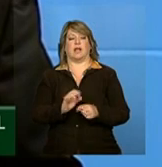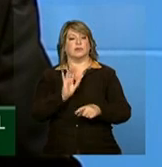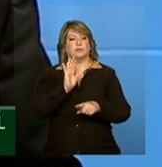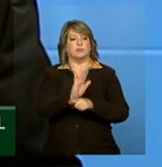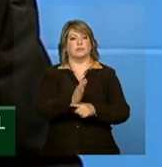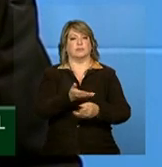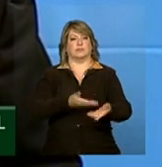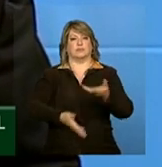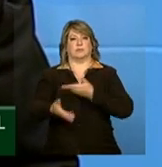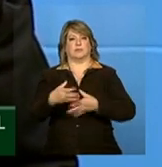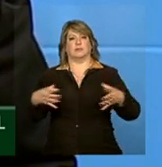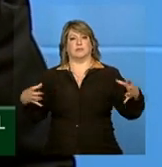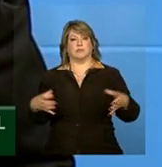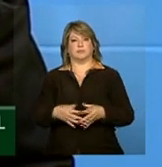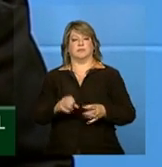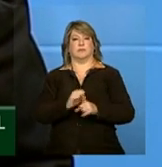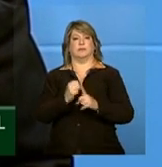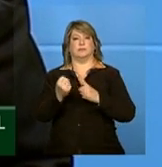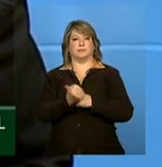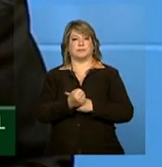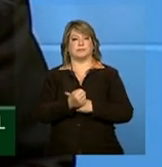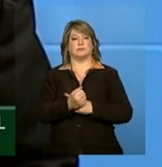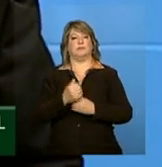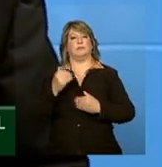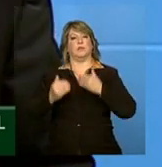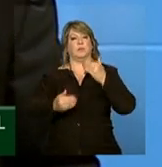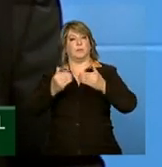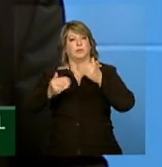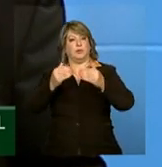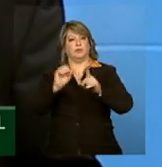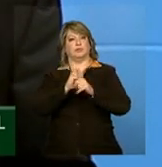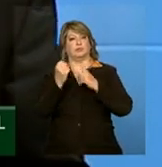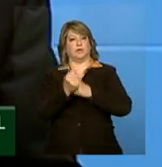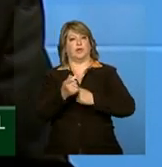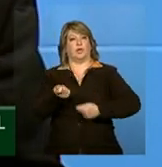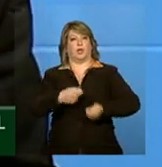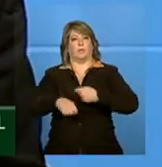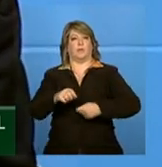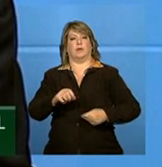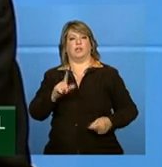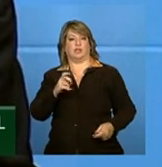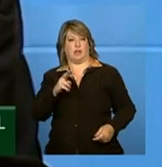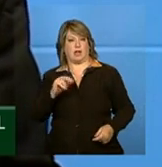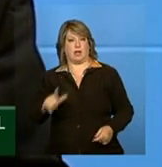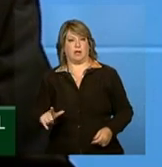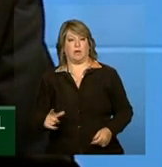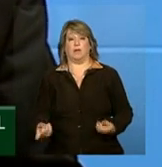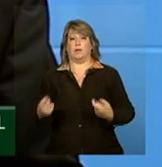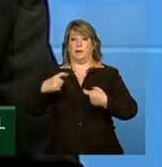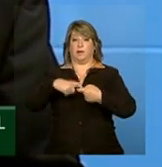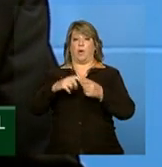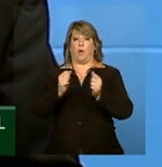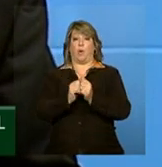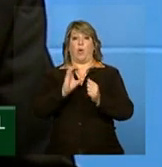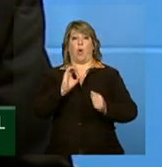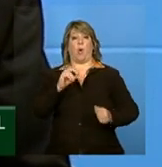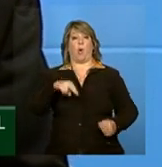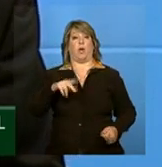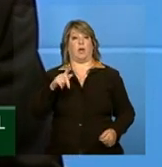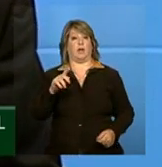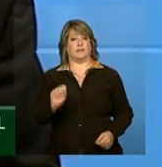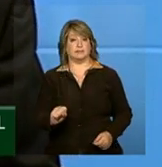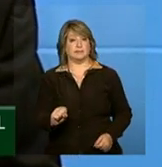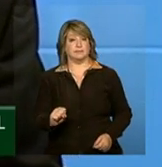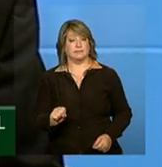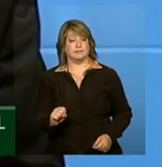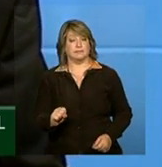entre os interlocutores sociais e o progresso e estabilidade socioeconômica em termos gerais. Parceria com a ONG.